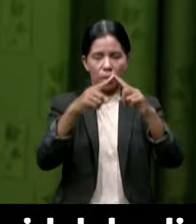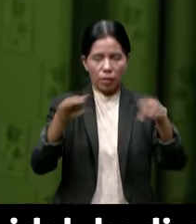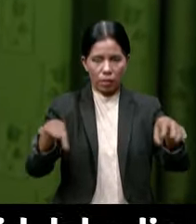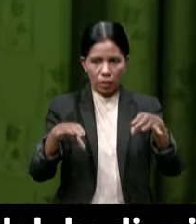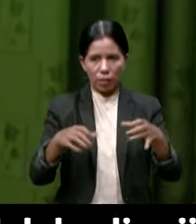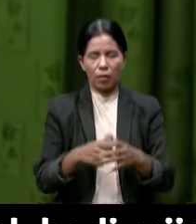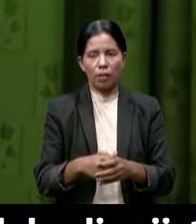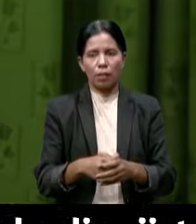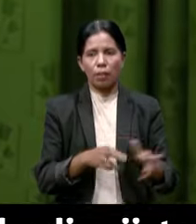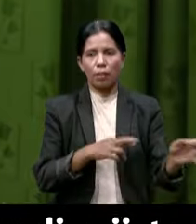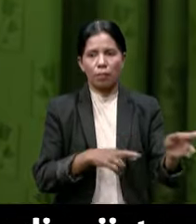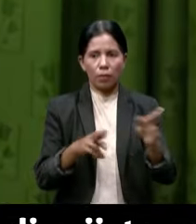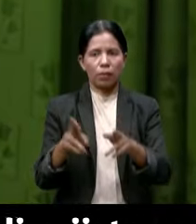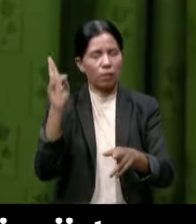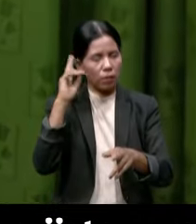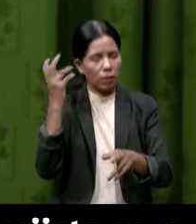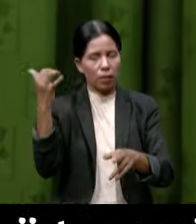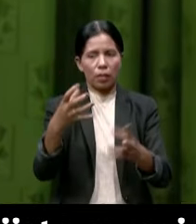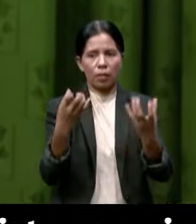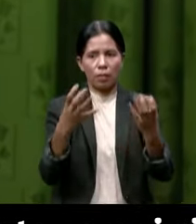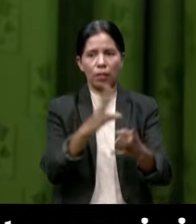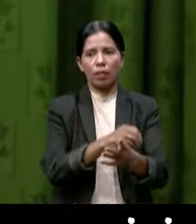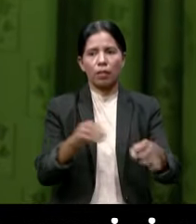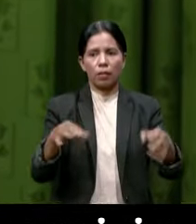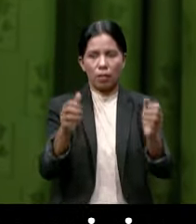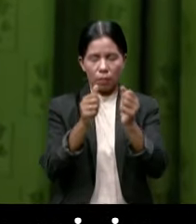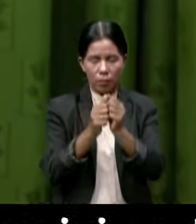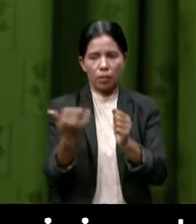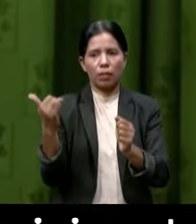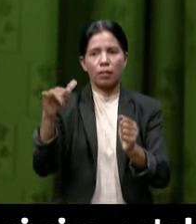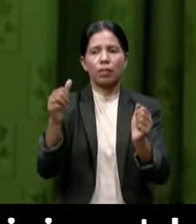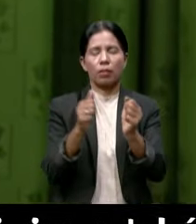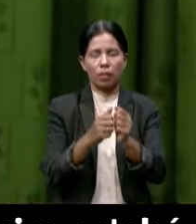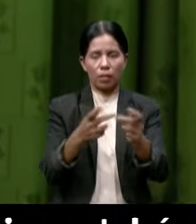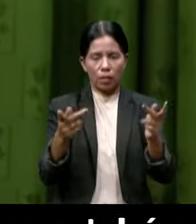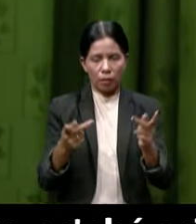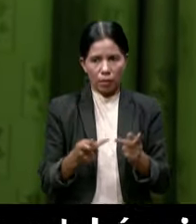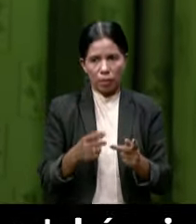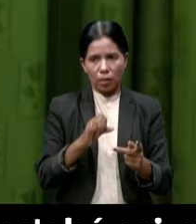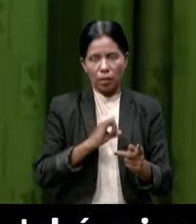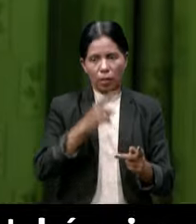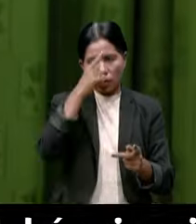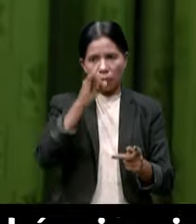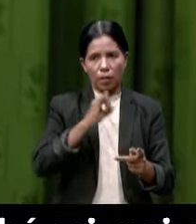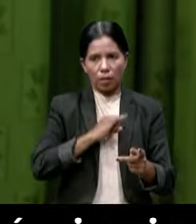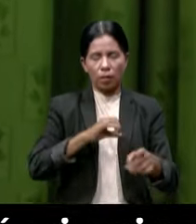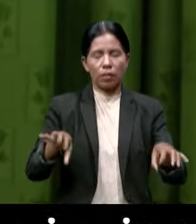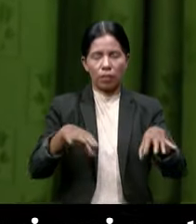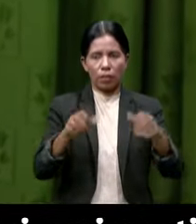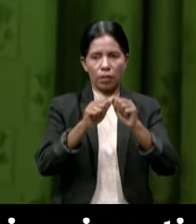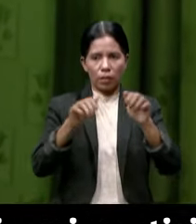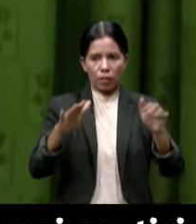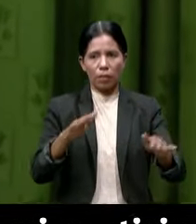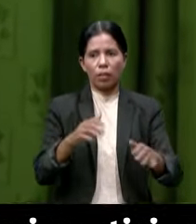Ba sirvisu e pronto rona sira barak liu. E tu um serviço muito gostoso e ser na área também vamos serviço na área administração